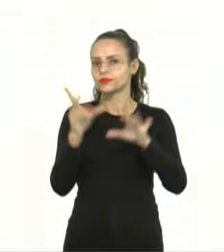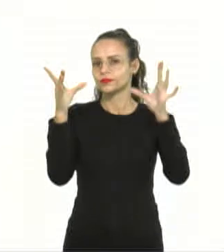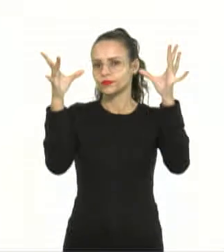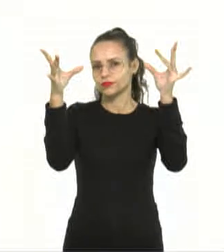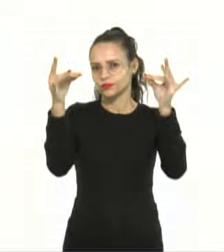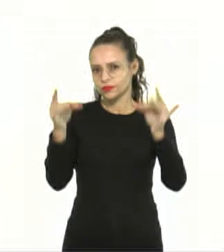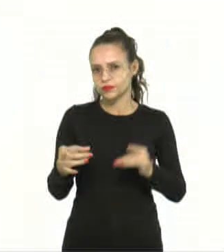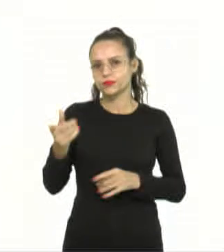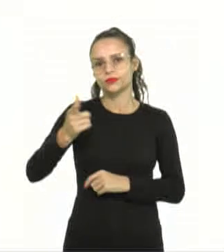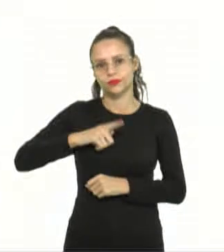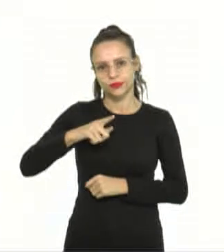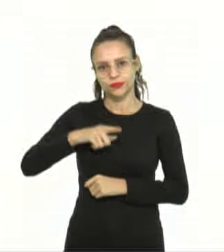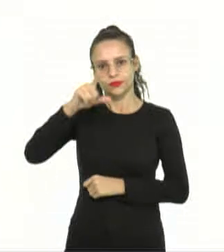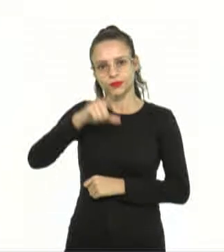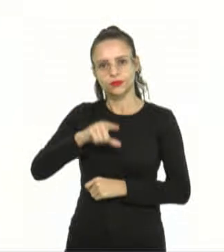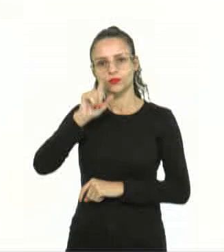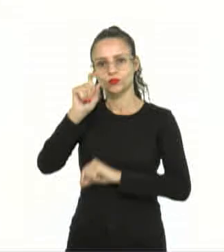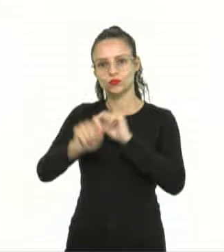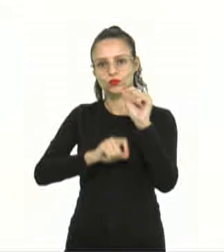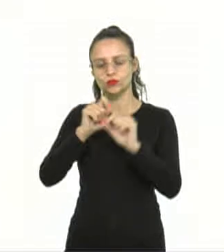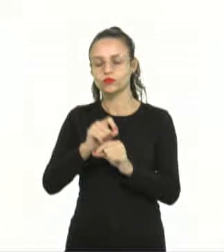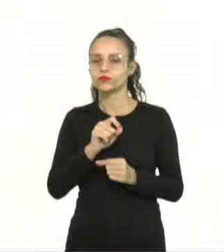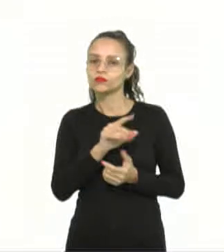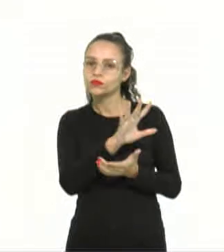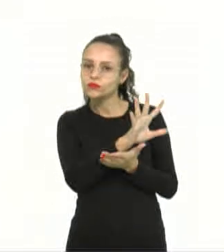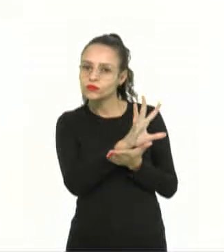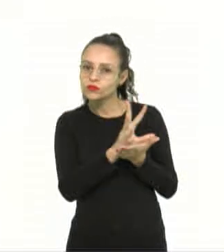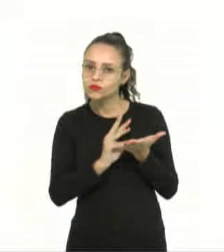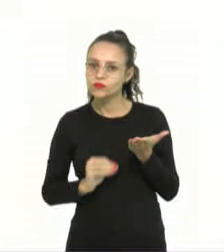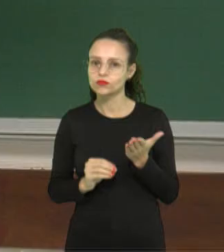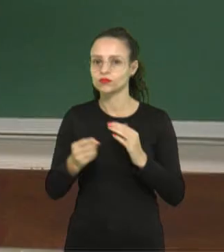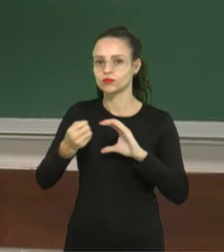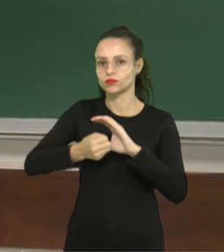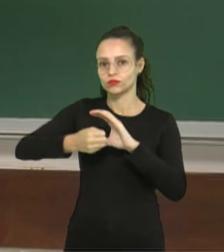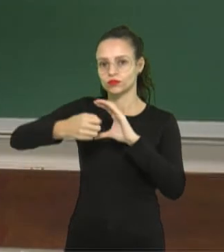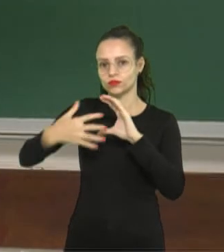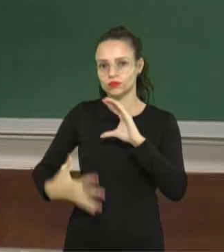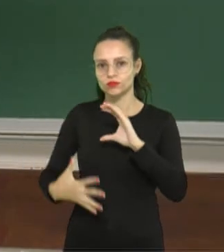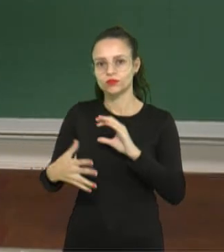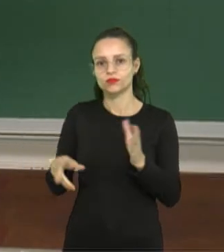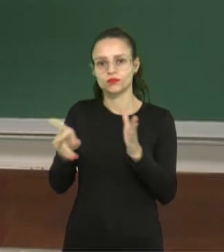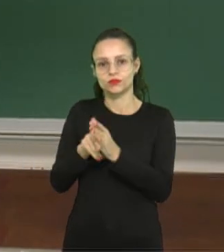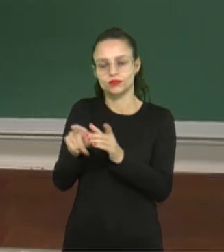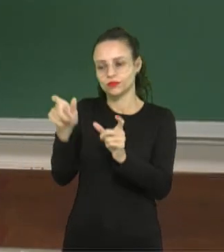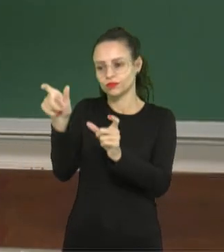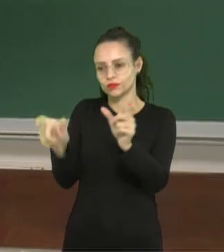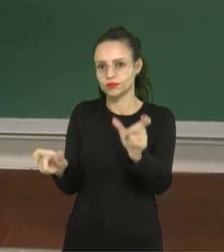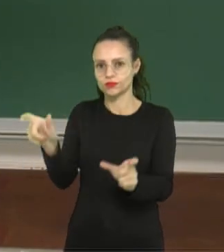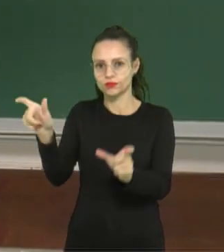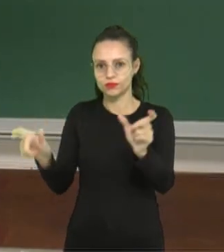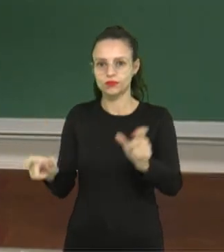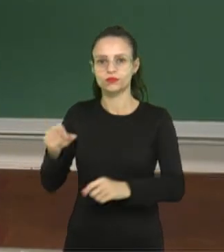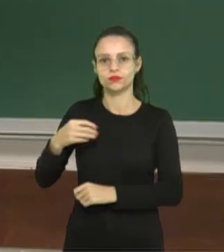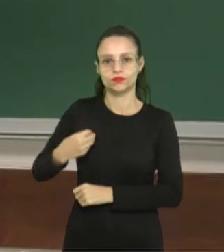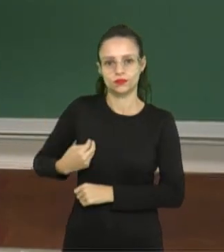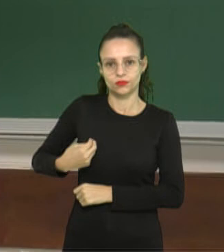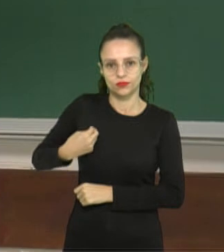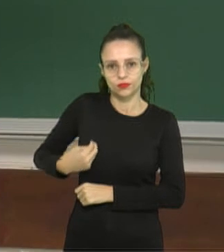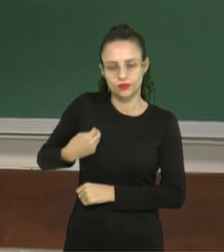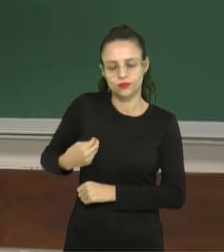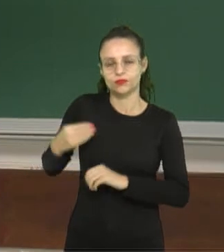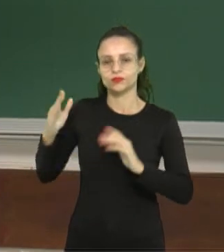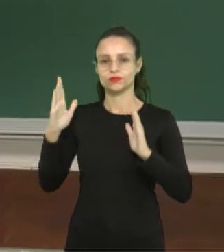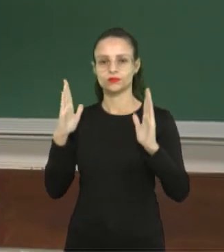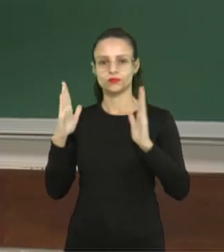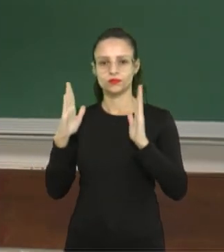detalhes e são figuras copiando características aí das pessoas que vivem na época,